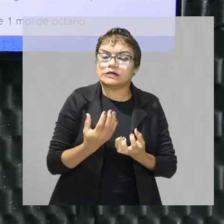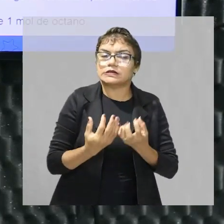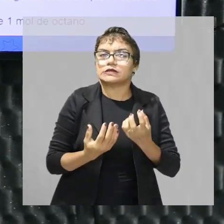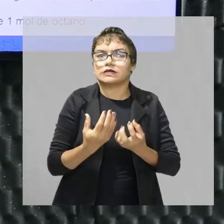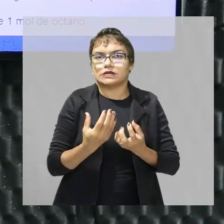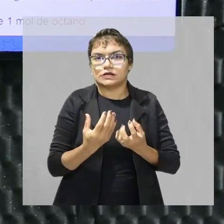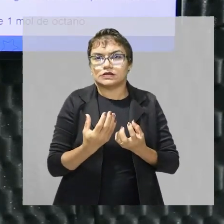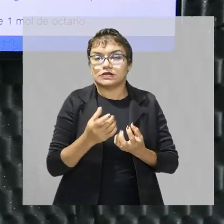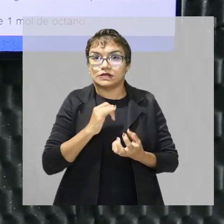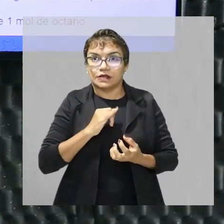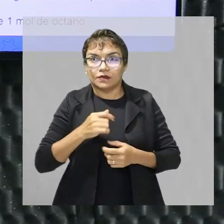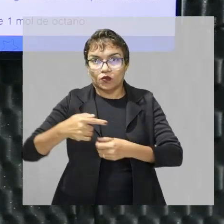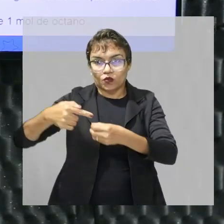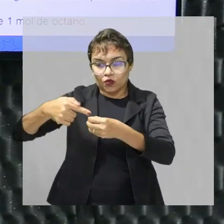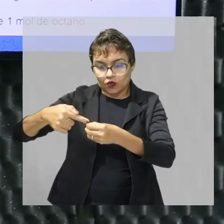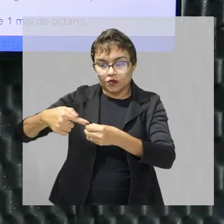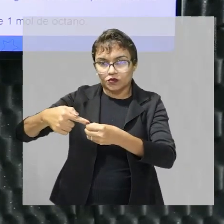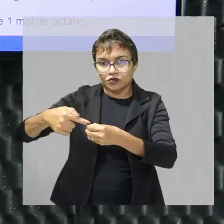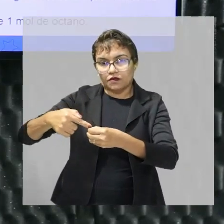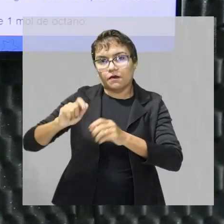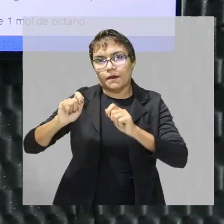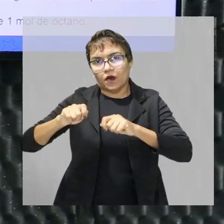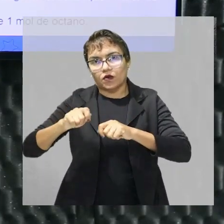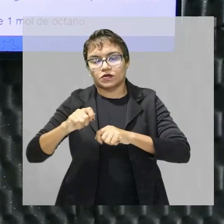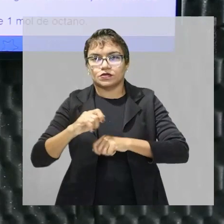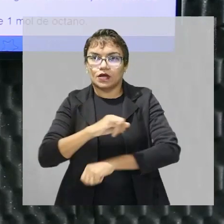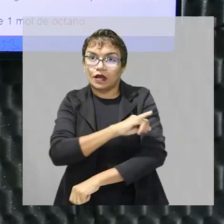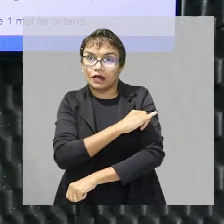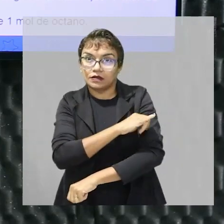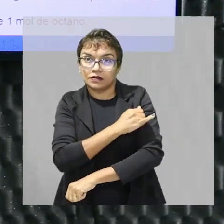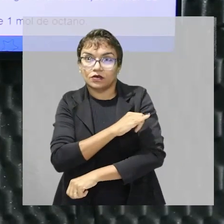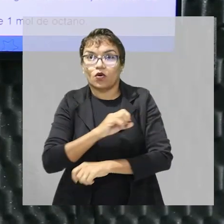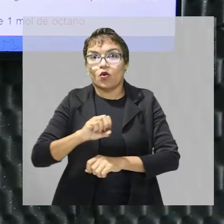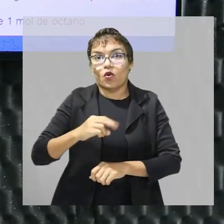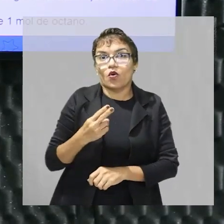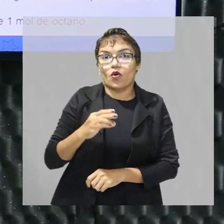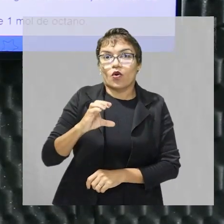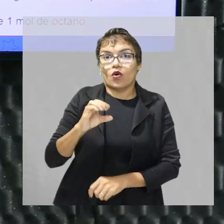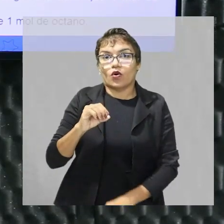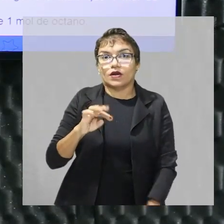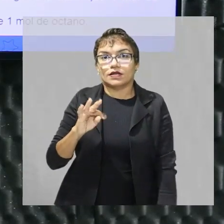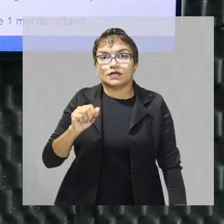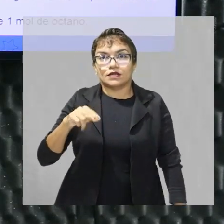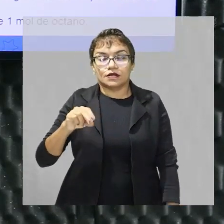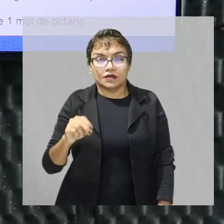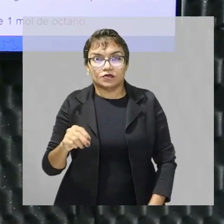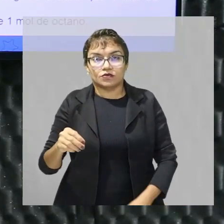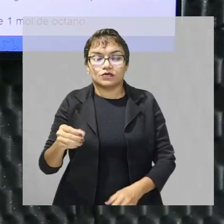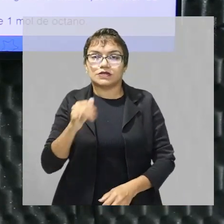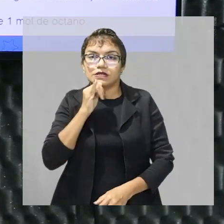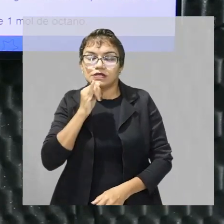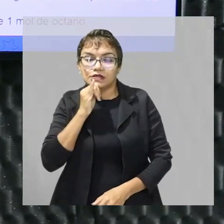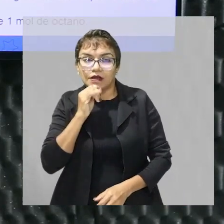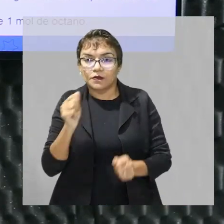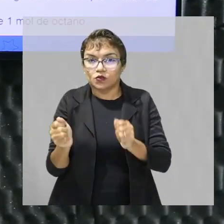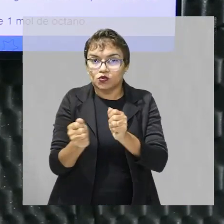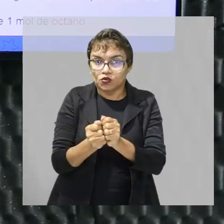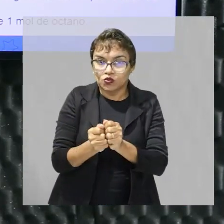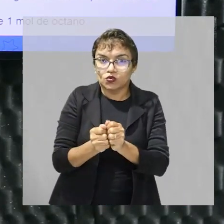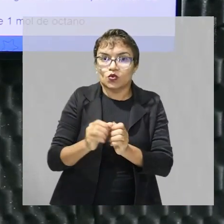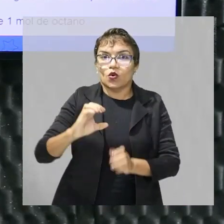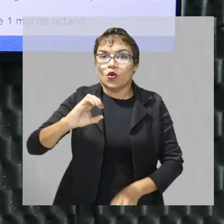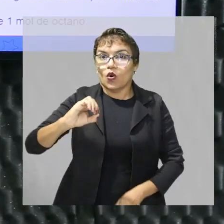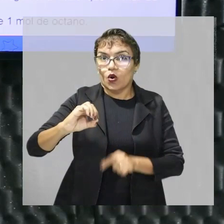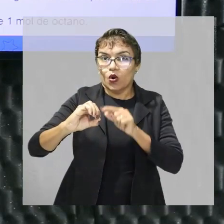o combustível, que pode ser o etanol ou o octano, interagindo com o oxigênio, reagindo com o oxigênio.